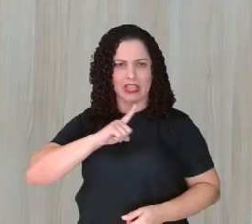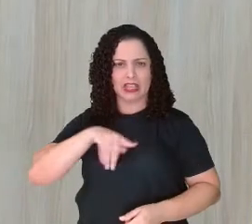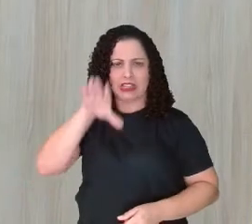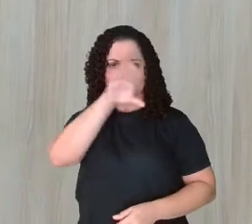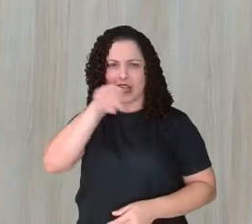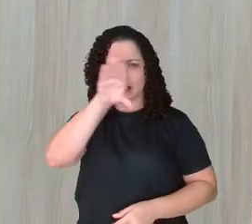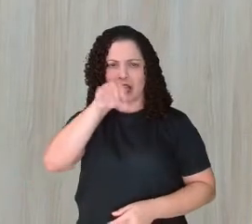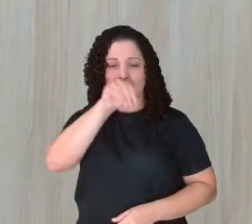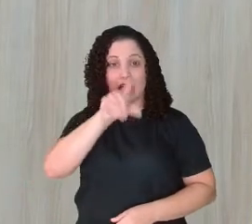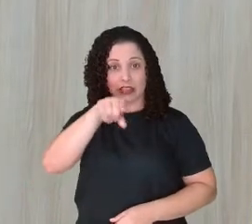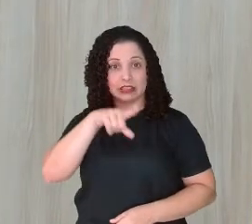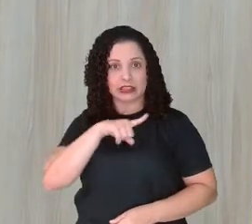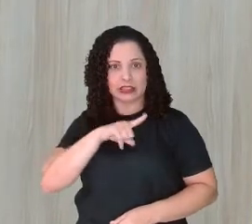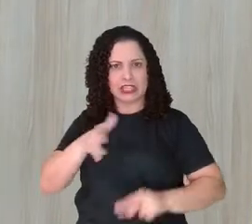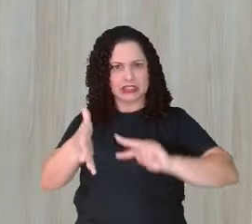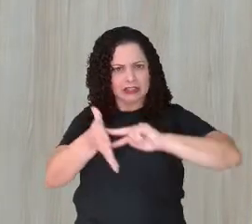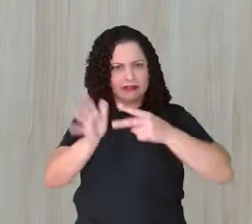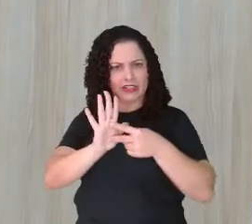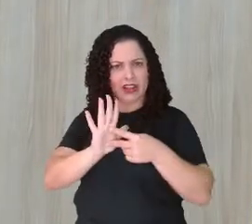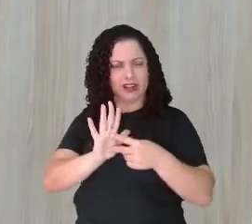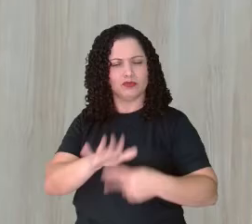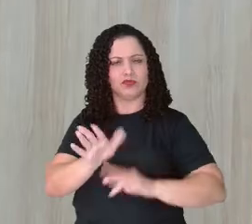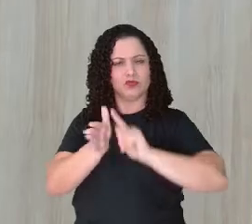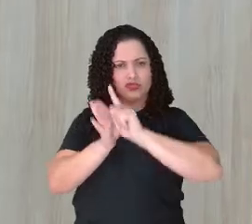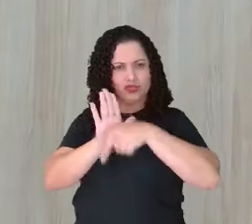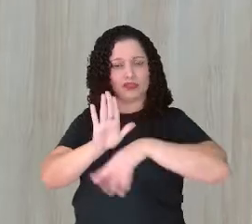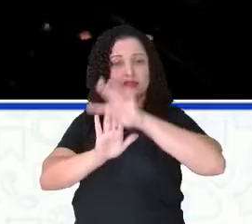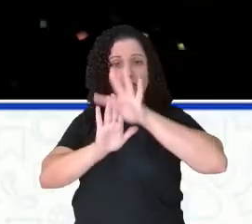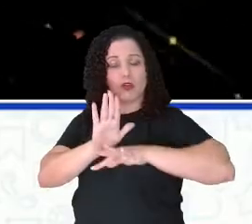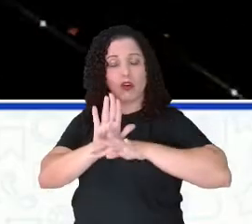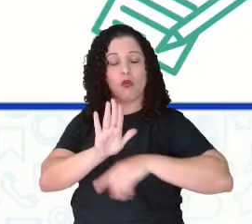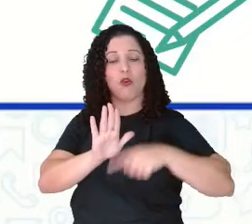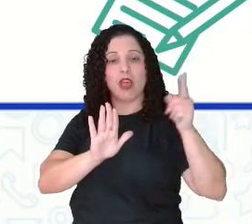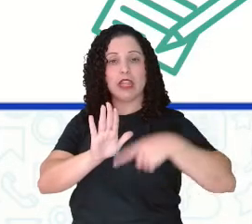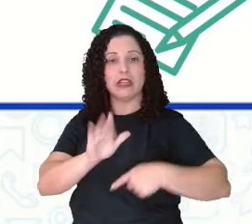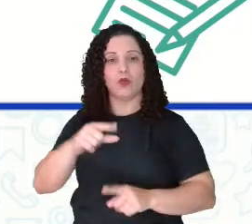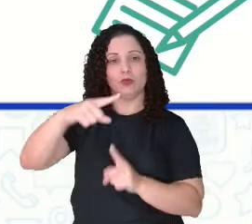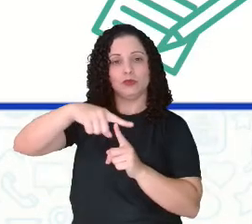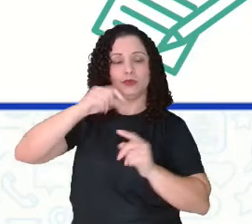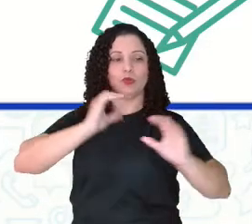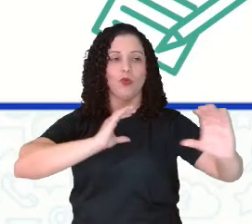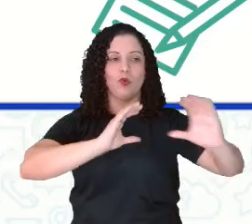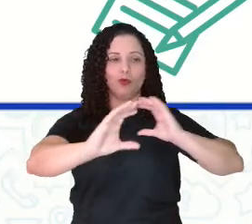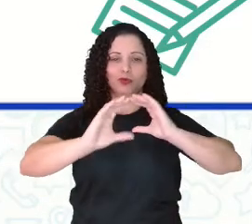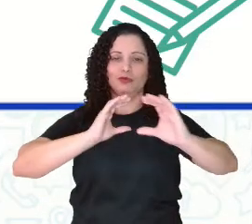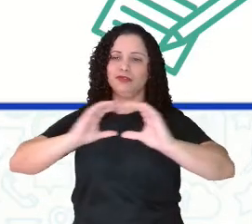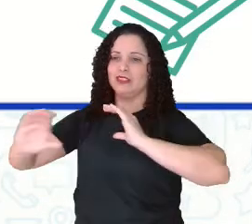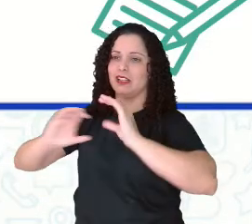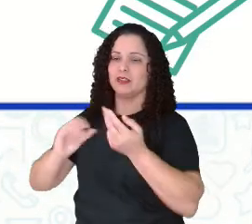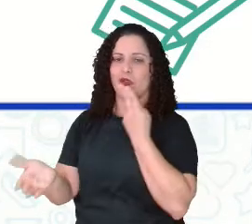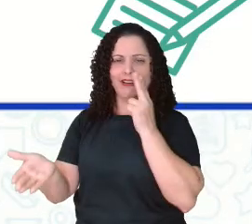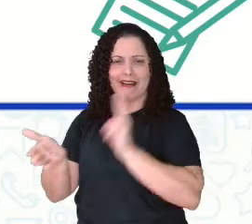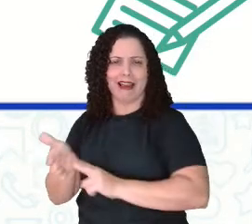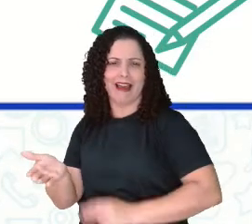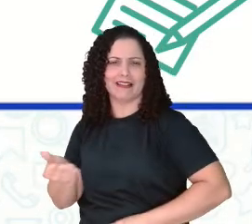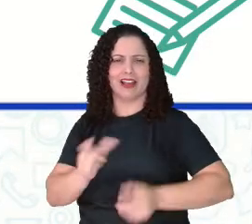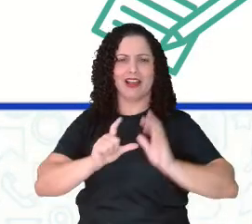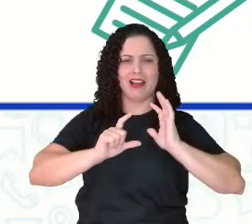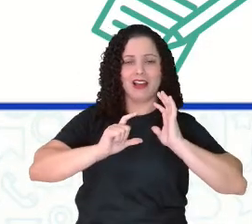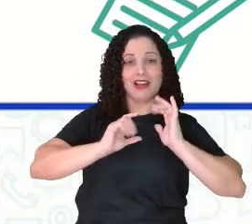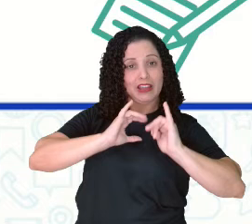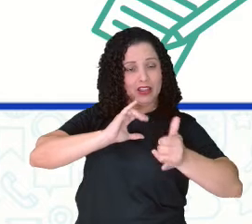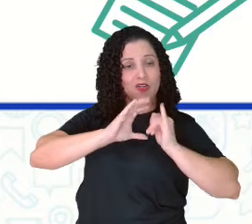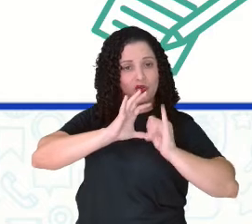gênero textual. Então, o gênero textual é a forma de comunicação, as diversas. Carta, conto,